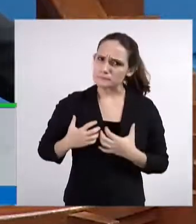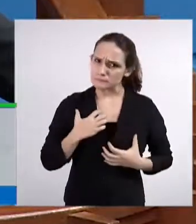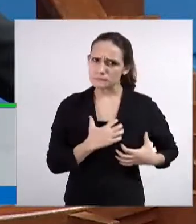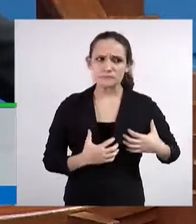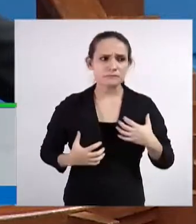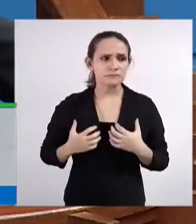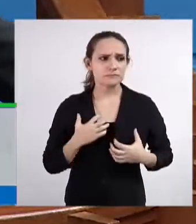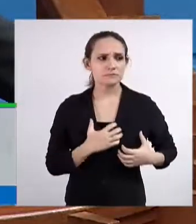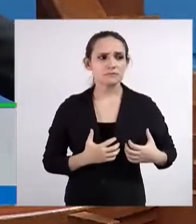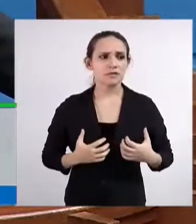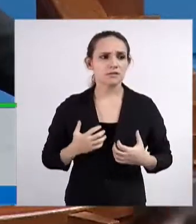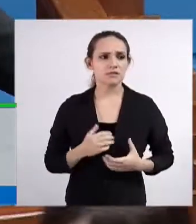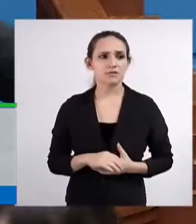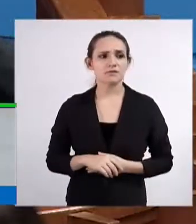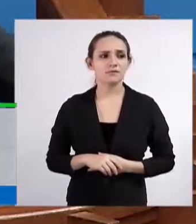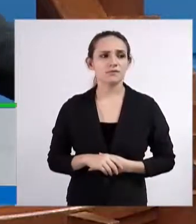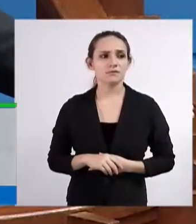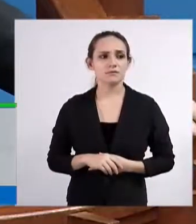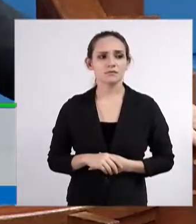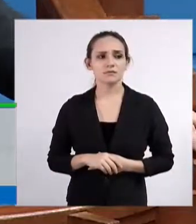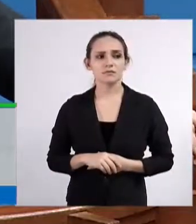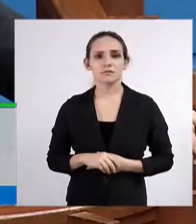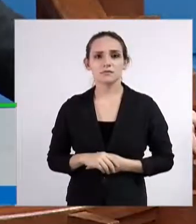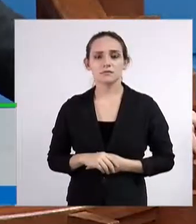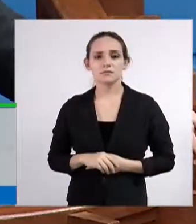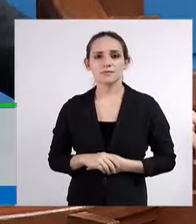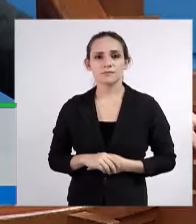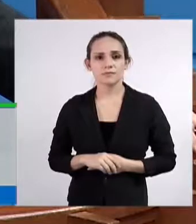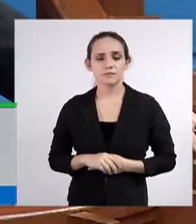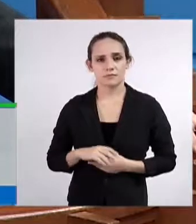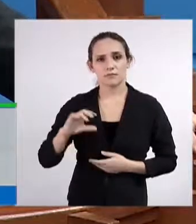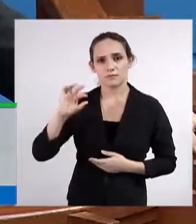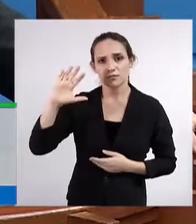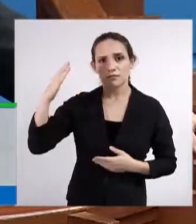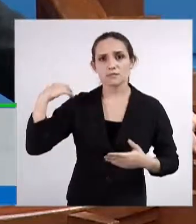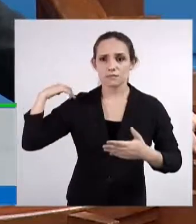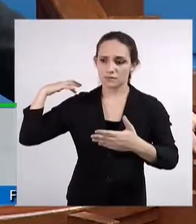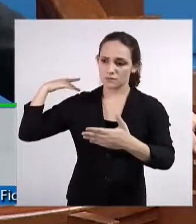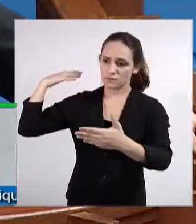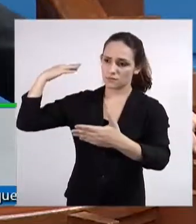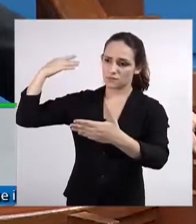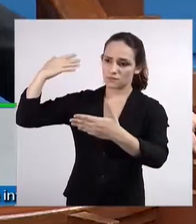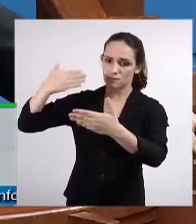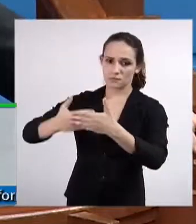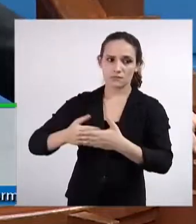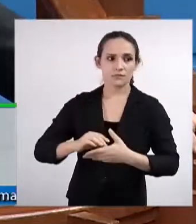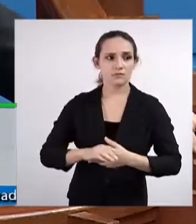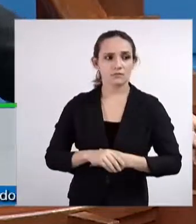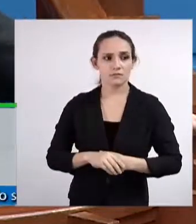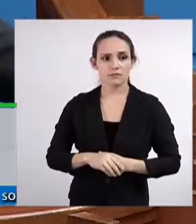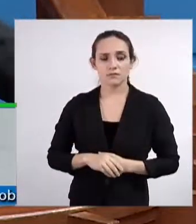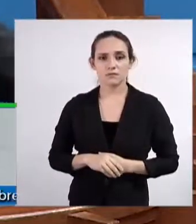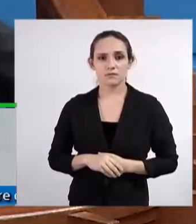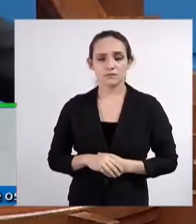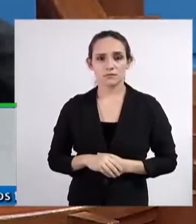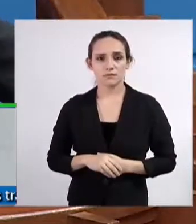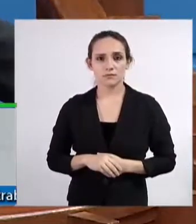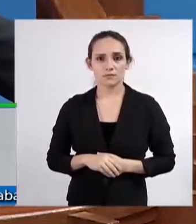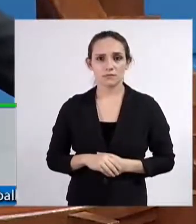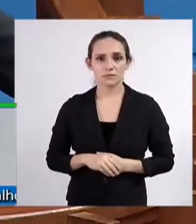revoltante que foi divulgada nesses últimos dias, quando